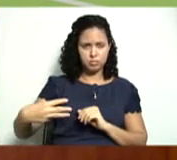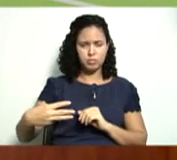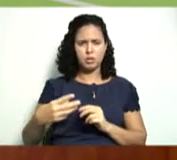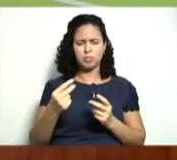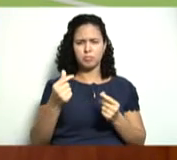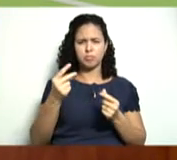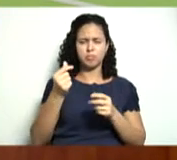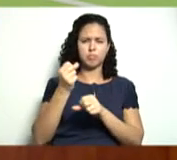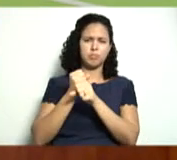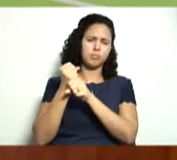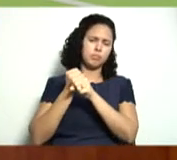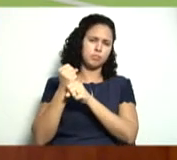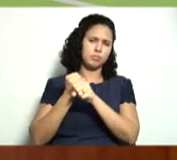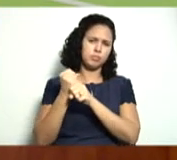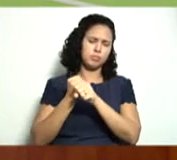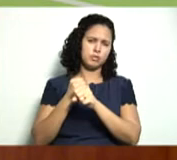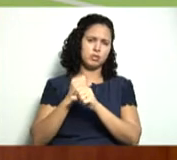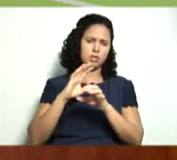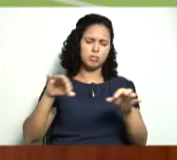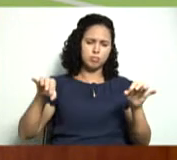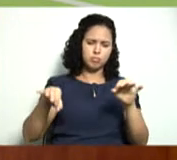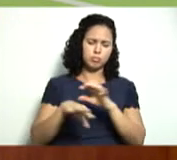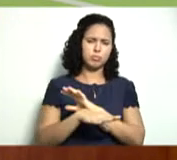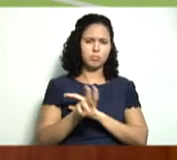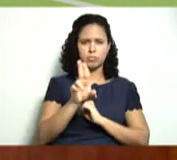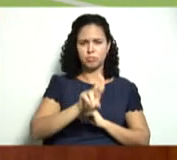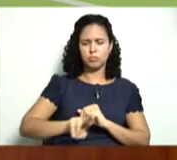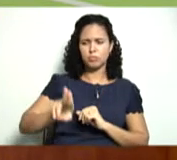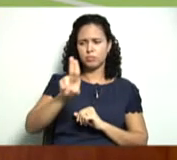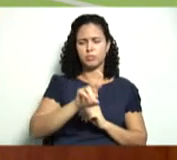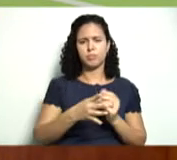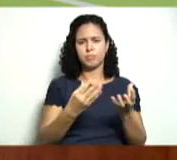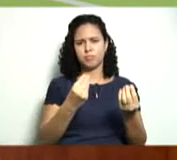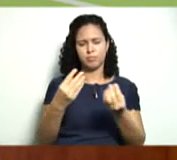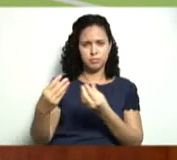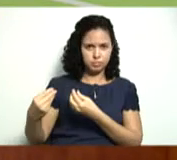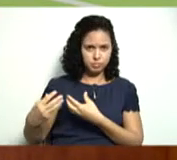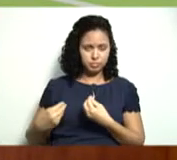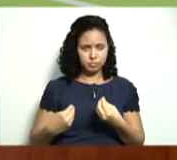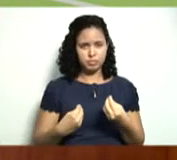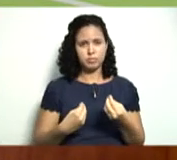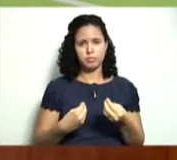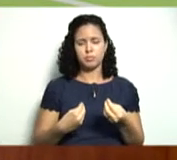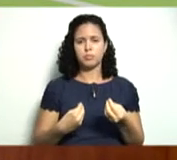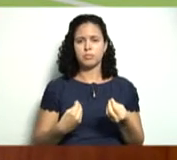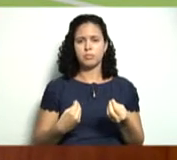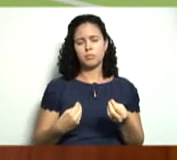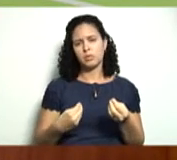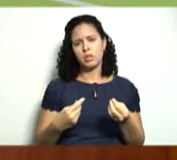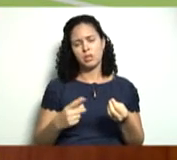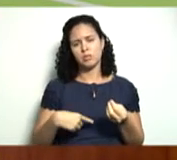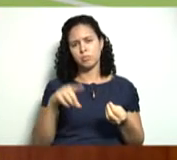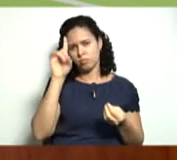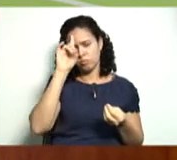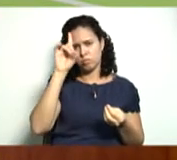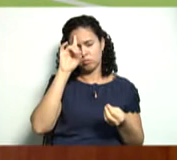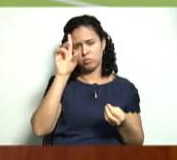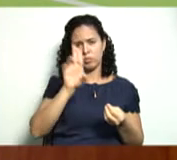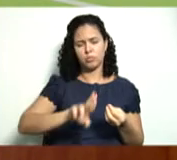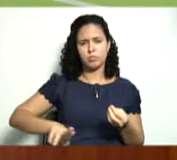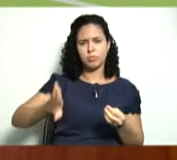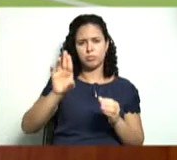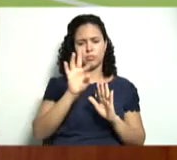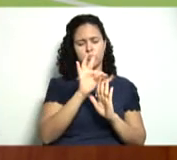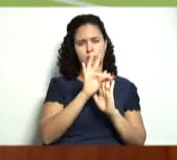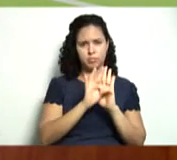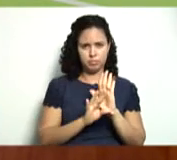tempo de mercado já é consolidado e é muito utilizado tanto né pra você realizar suas tarefas domésticas ou seja você fazer